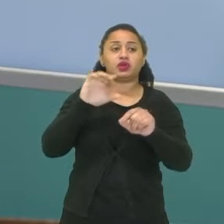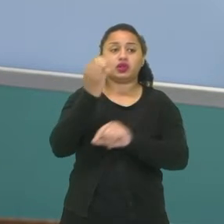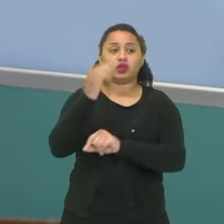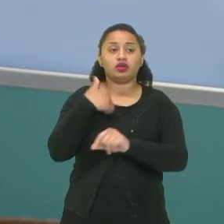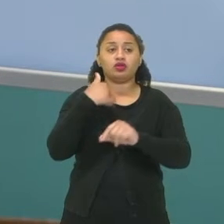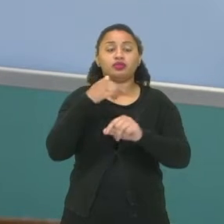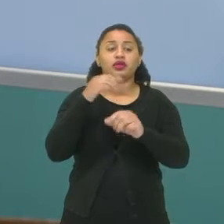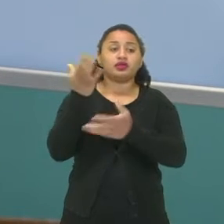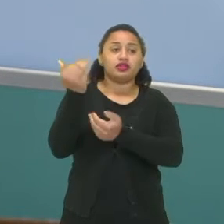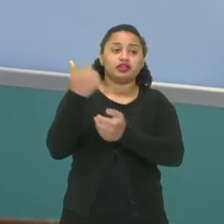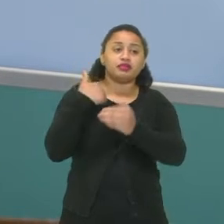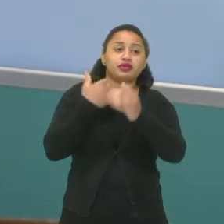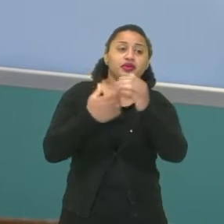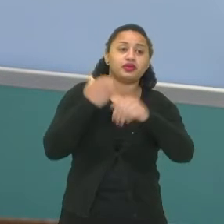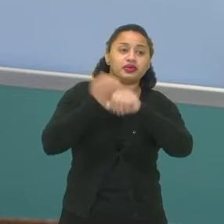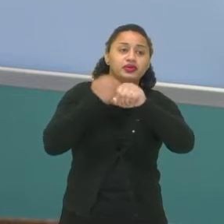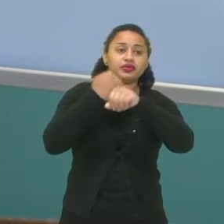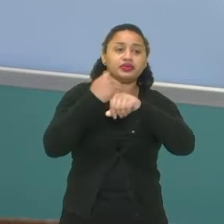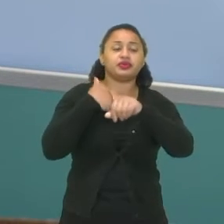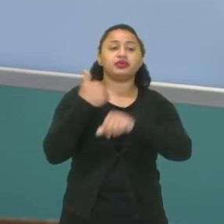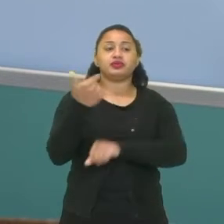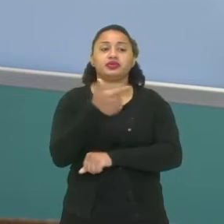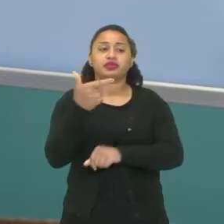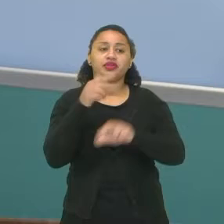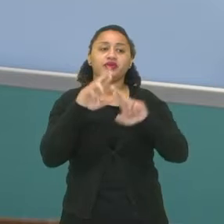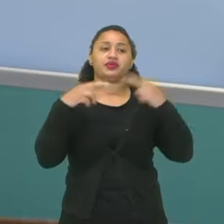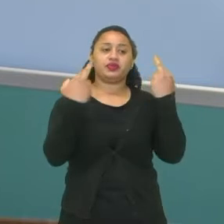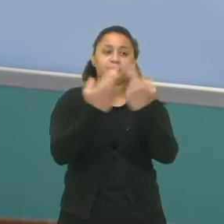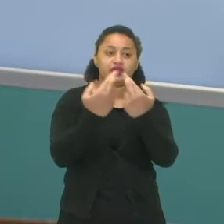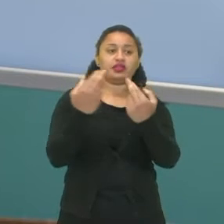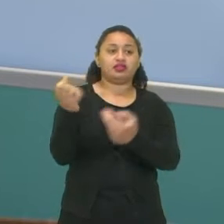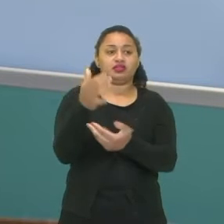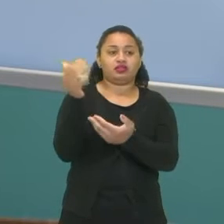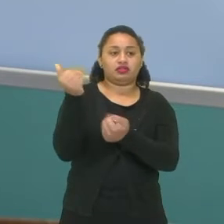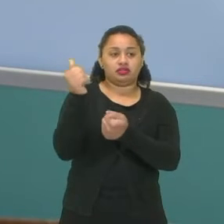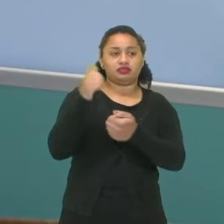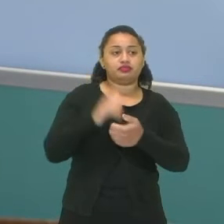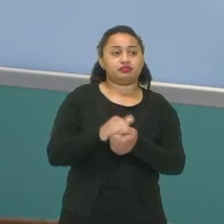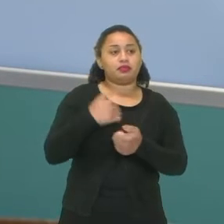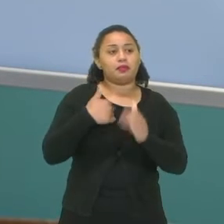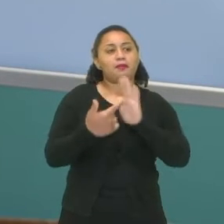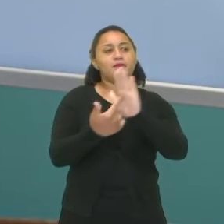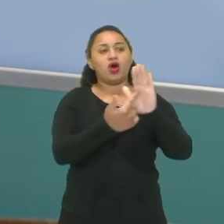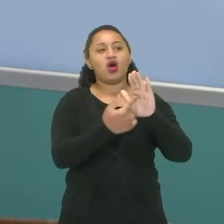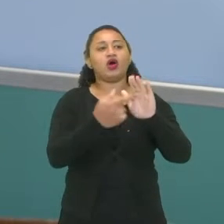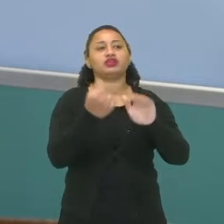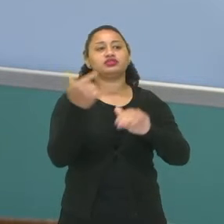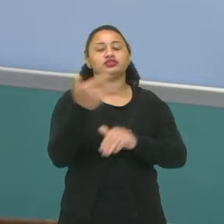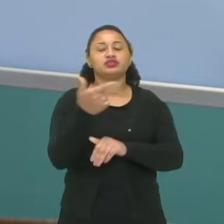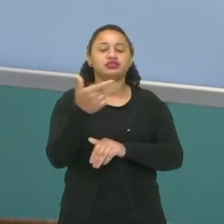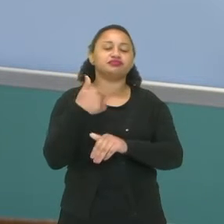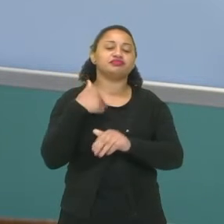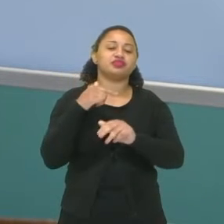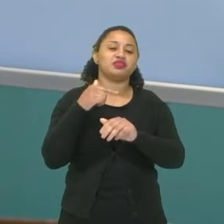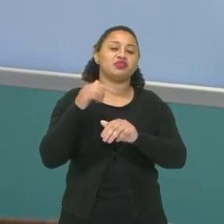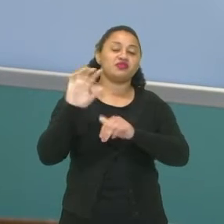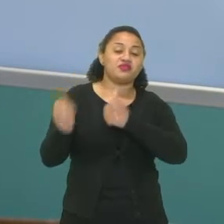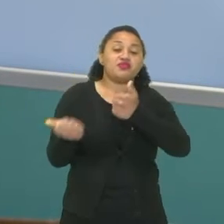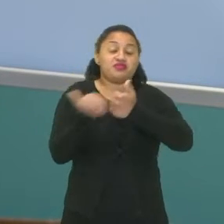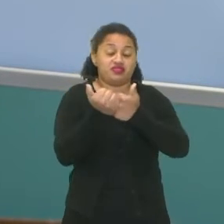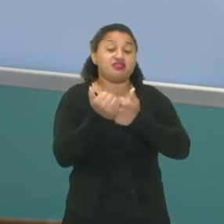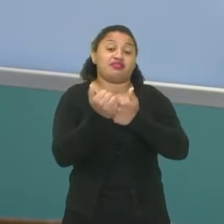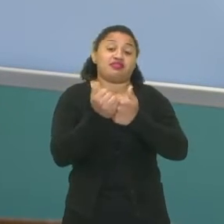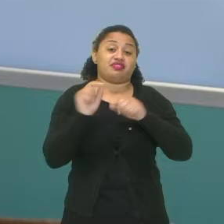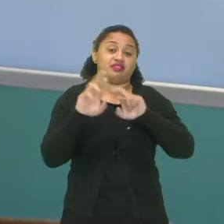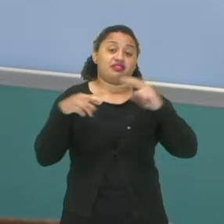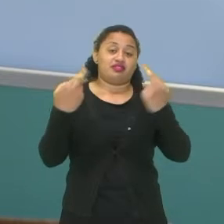construíram o vice-reinado da Nova Espanha, né? Trago aqui para você essa representação do vice-reinado da Nova Espanha, né? E a